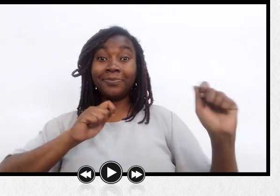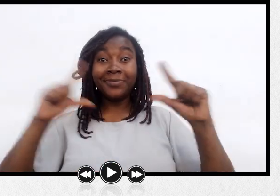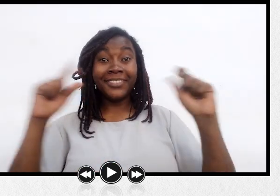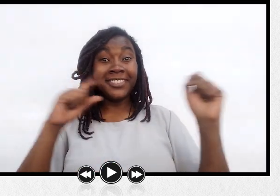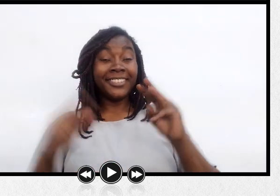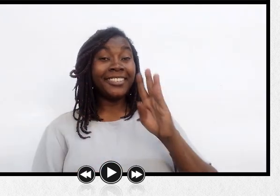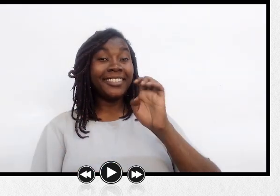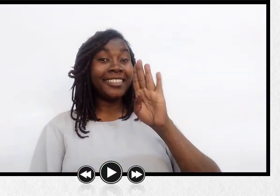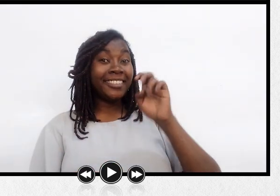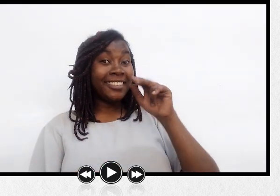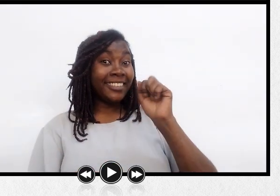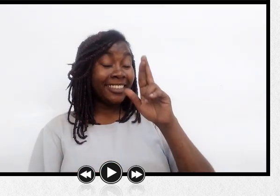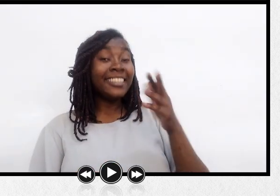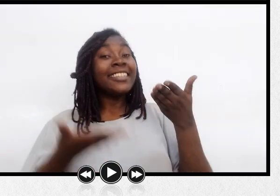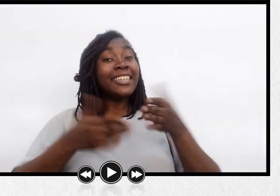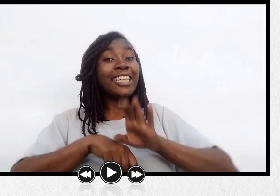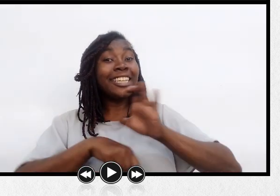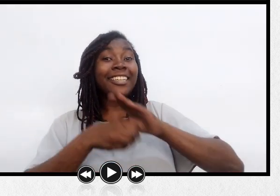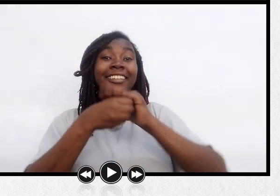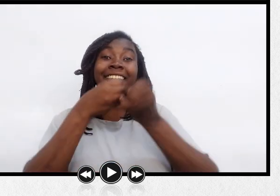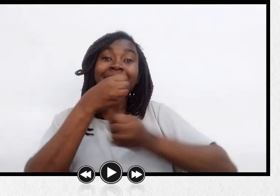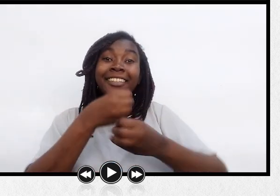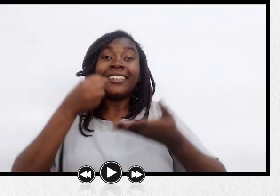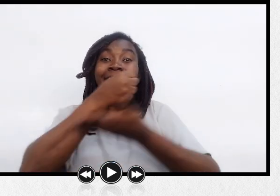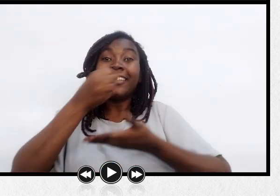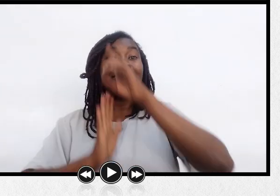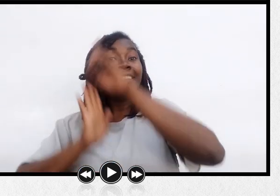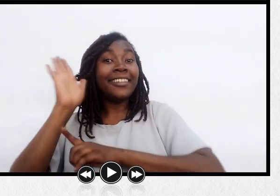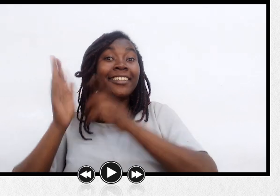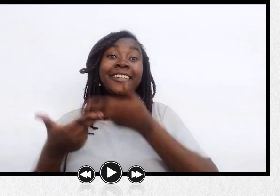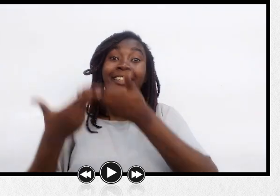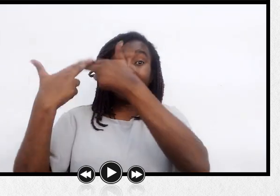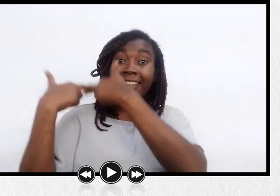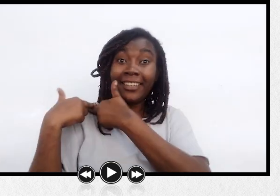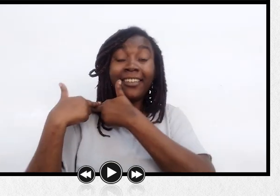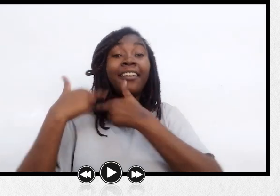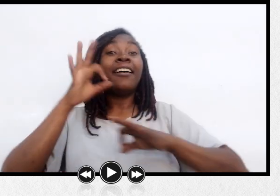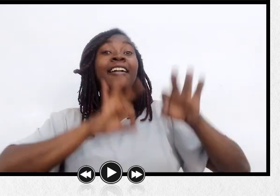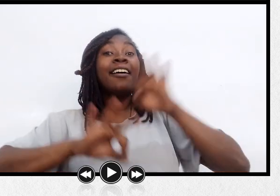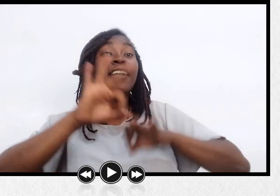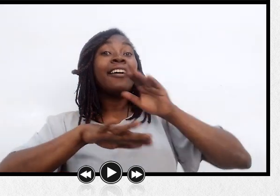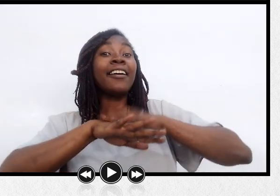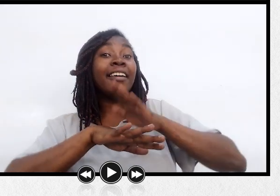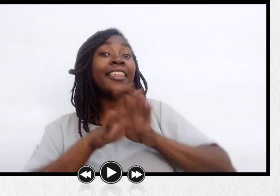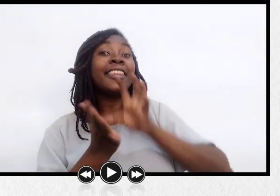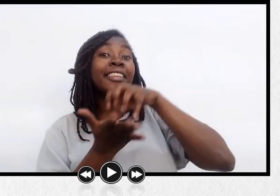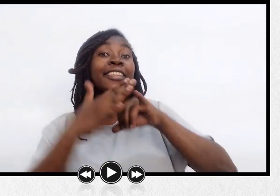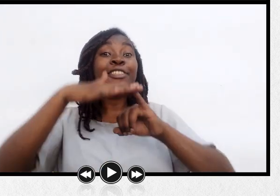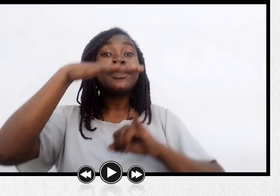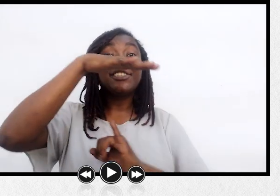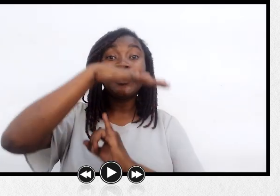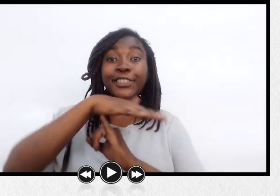webinars. Esse é o curso de Saneamento Básico, Direitos e Responsabilidades, uma realização do Centro de Estudos de